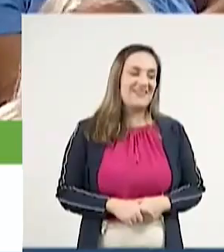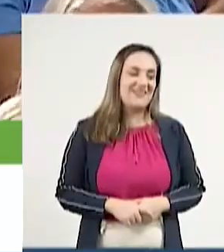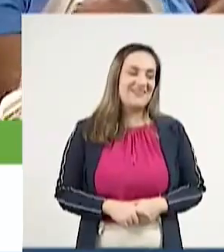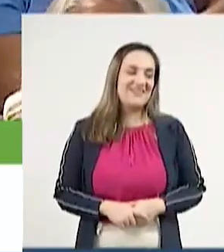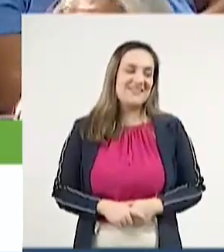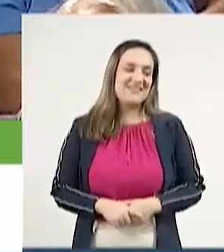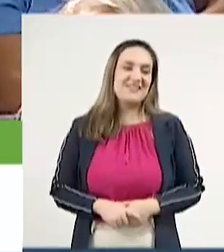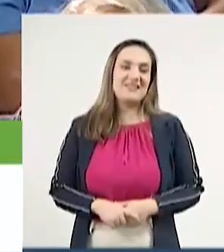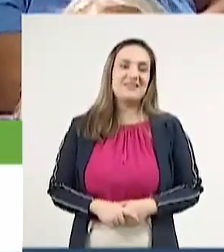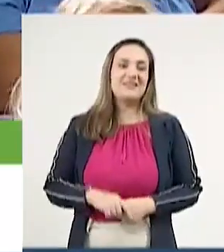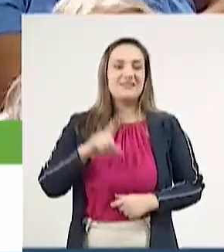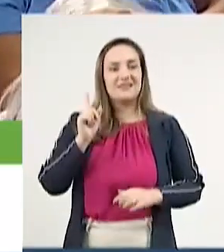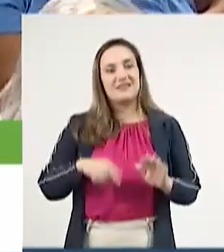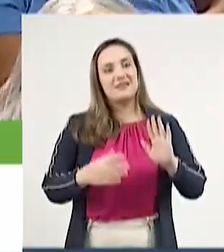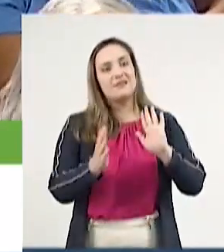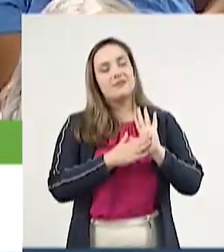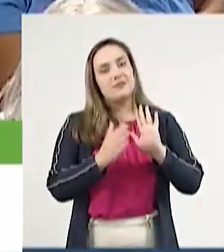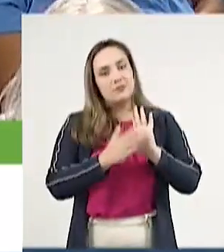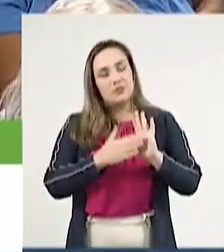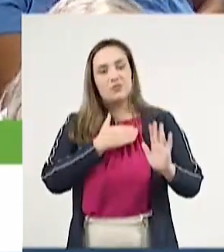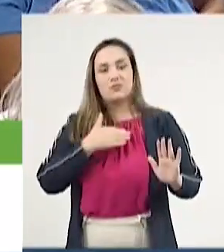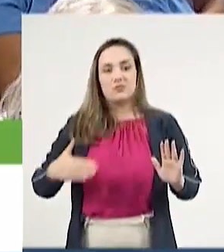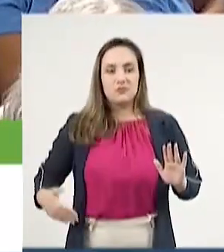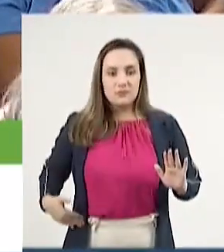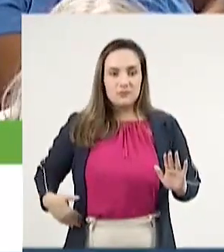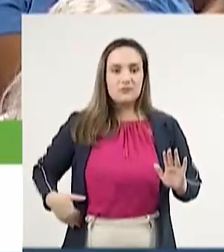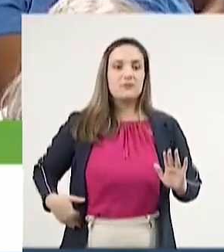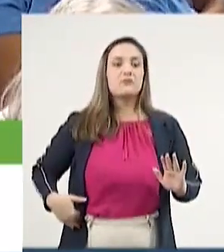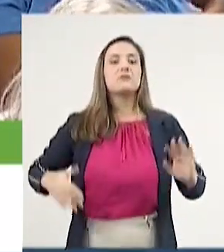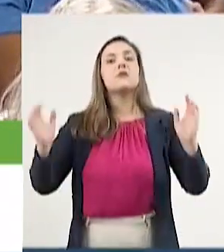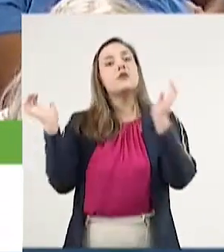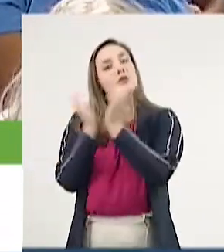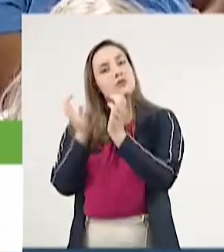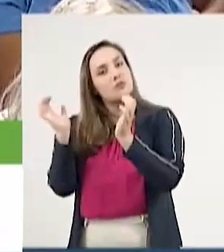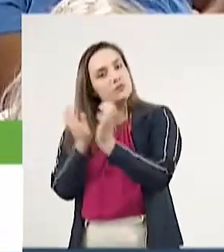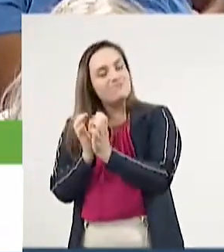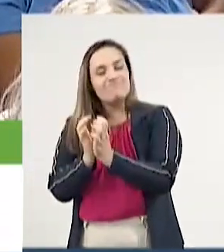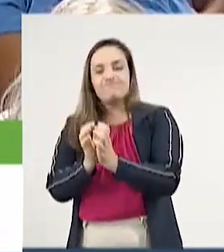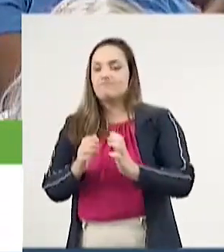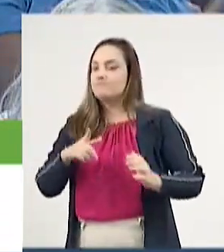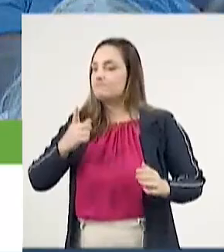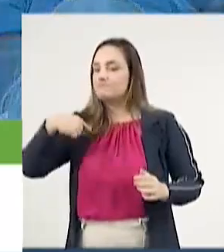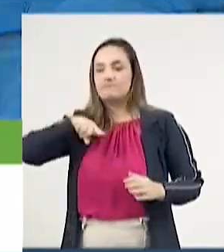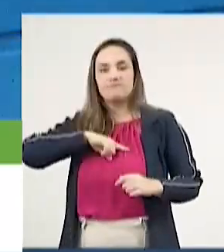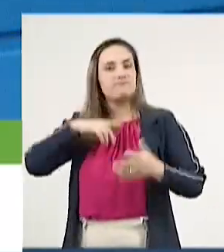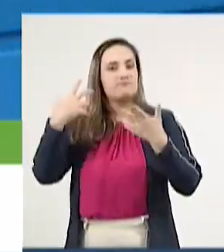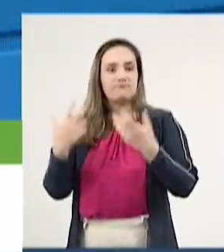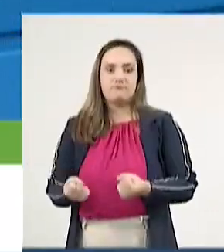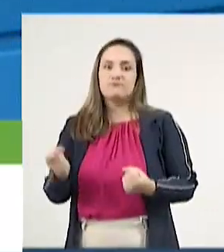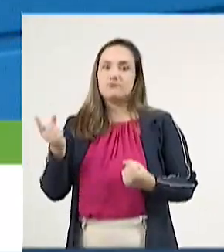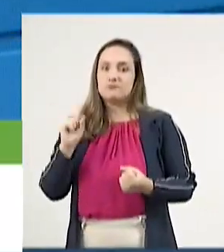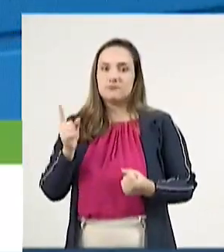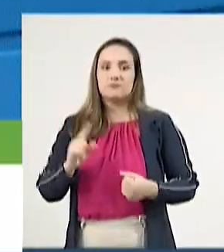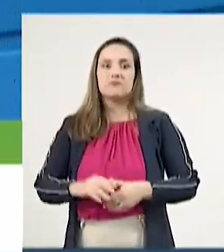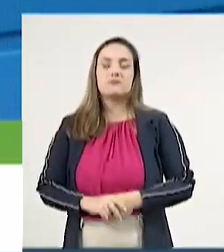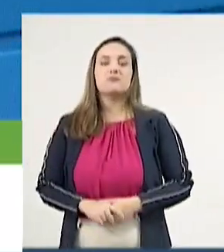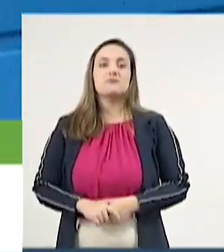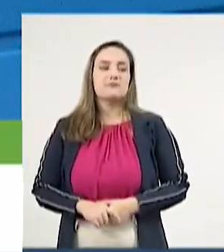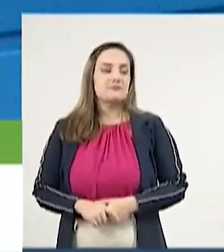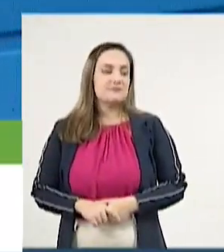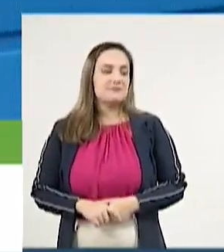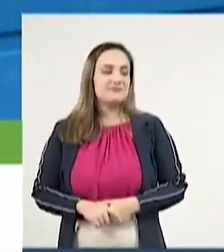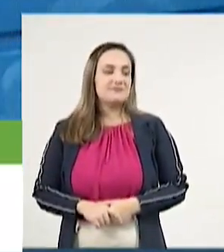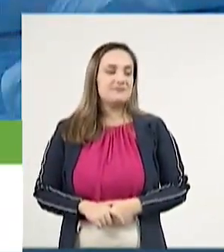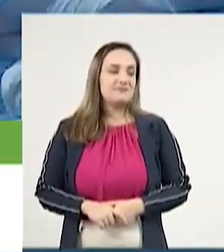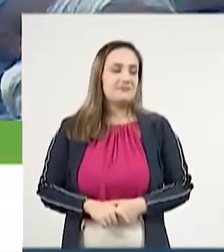Esta é a proposta do governo que nossa comissão não aceitou e